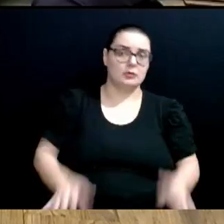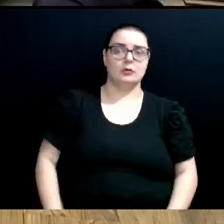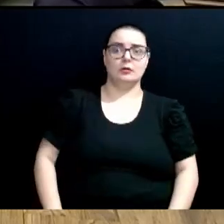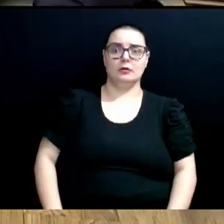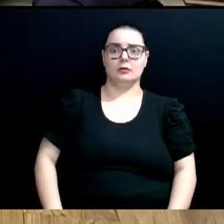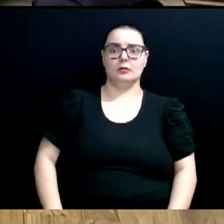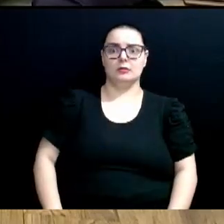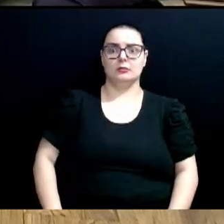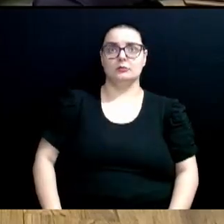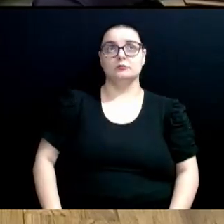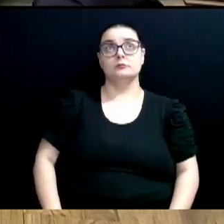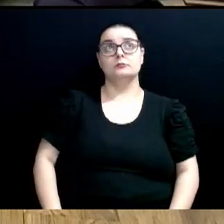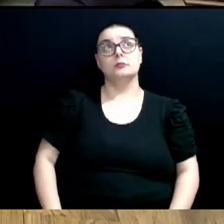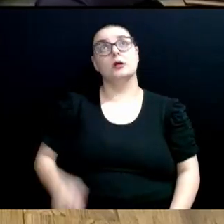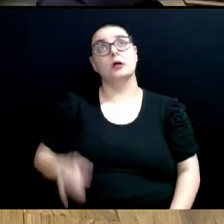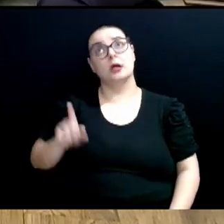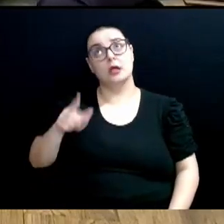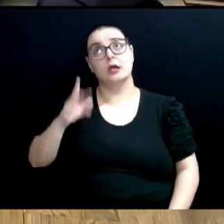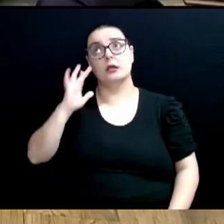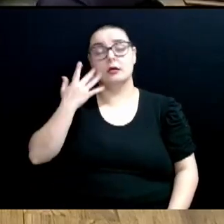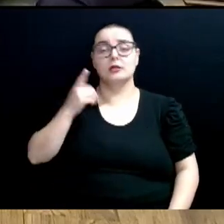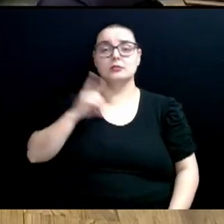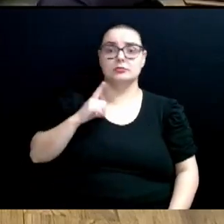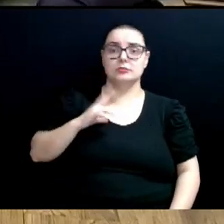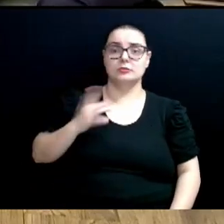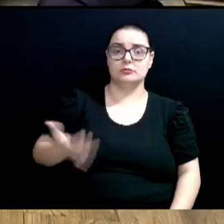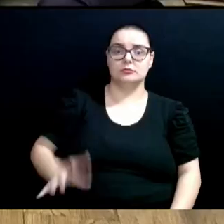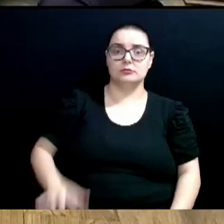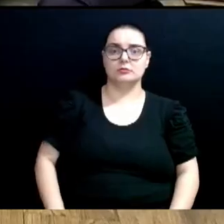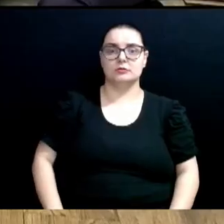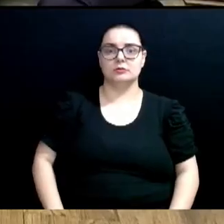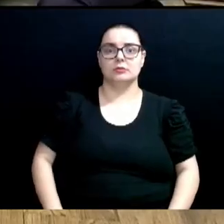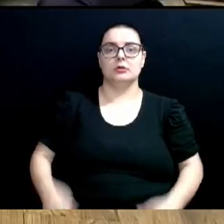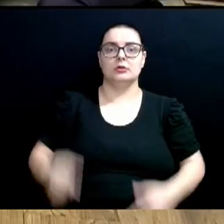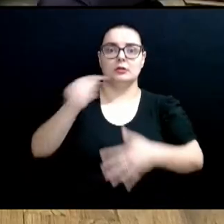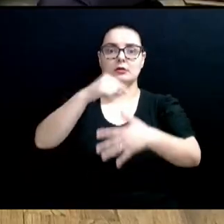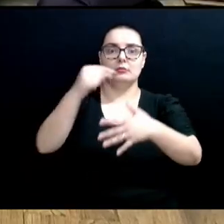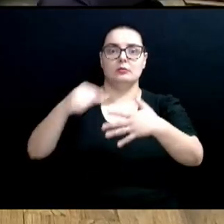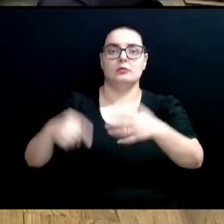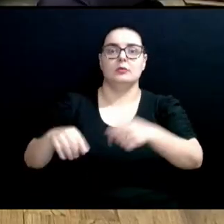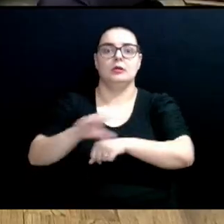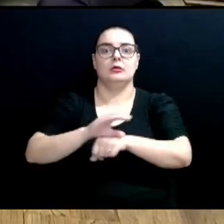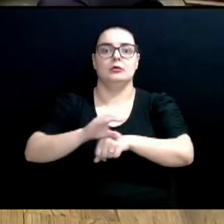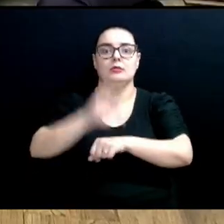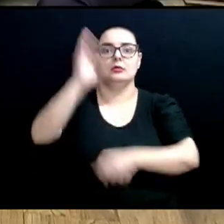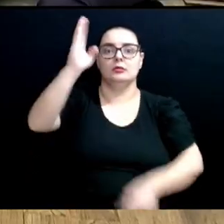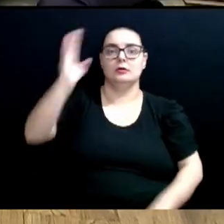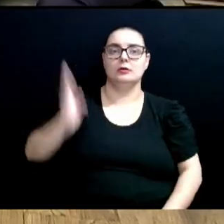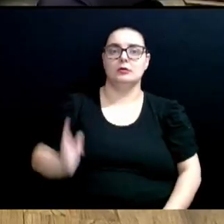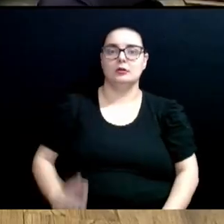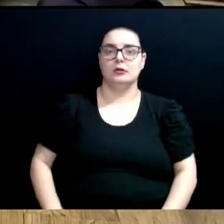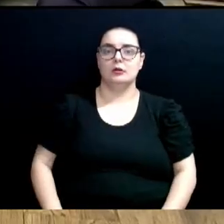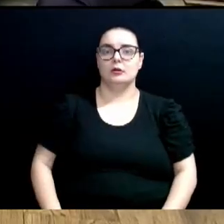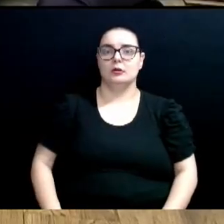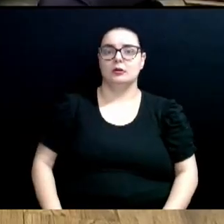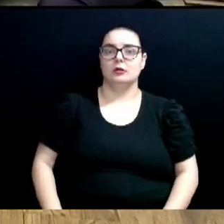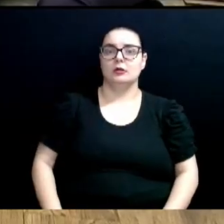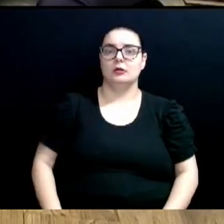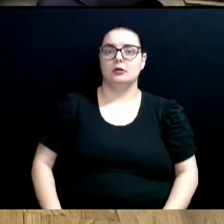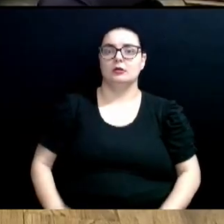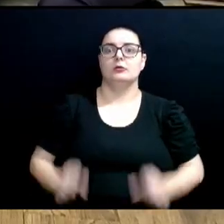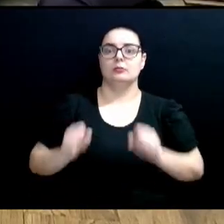Eu acho que tem muito, assim, há alguns elementos da Constituição brasileira que poderiam ser muito mais utilizados, né?